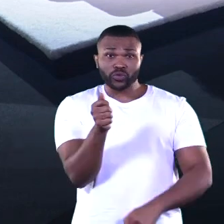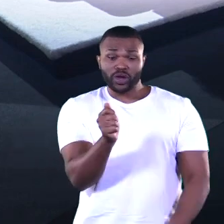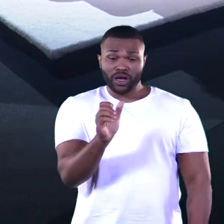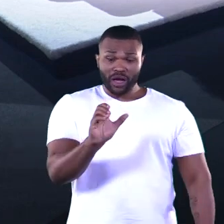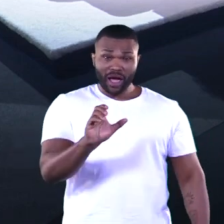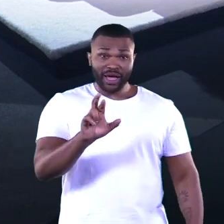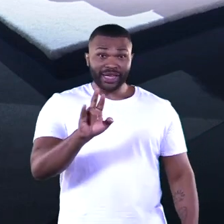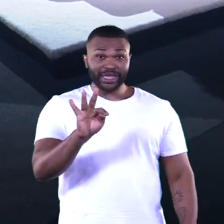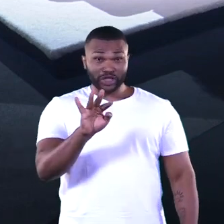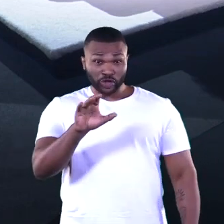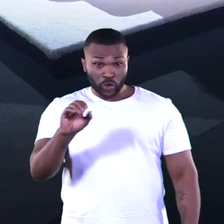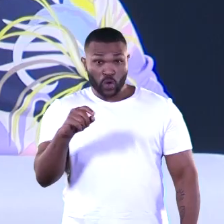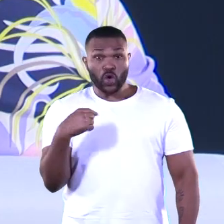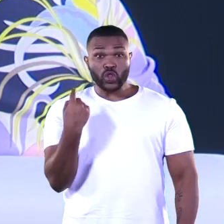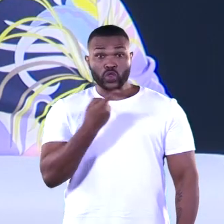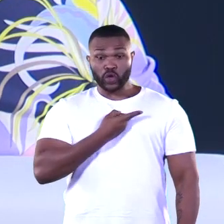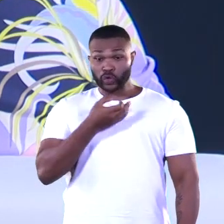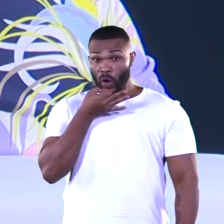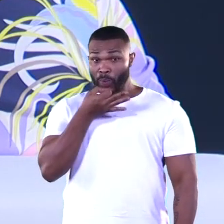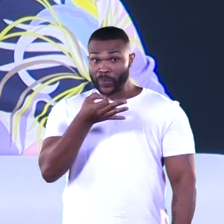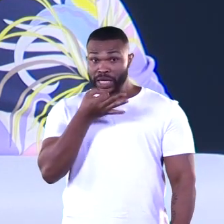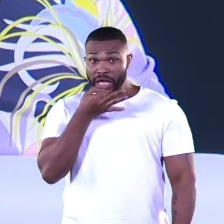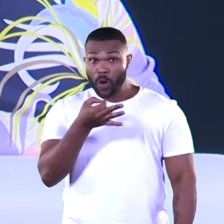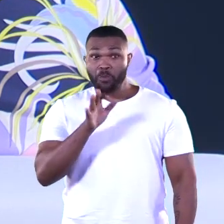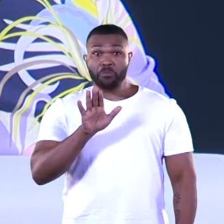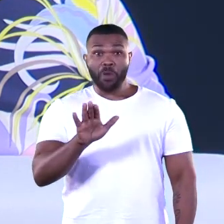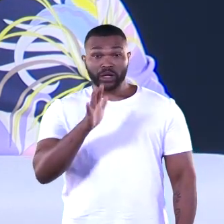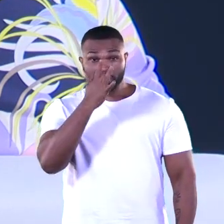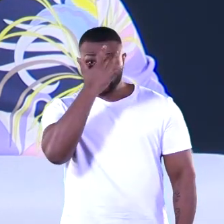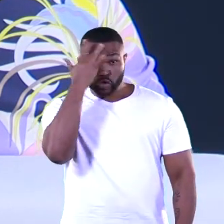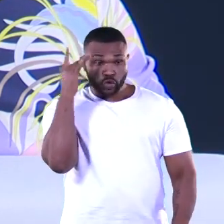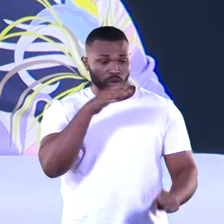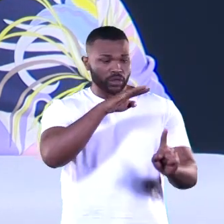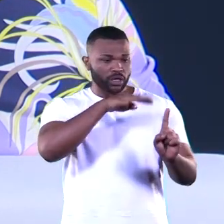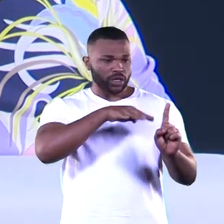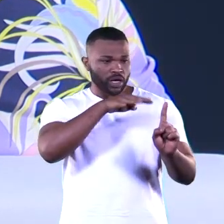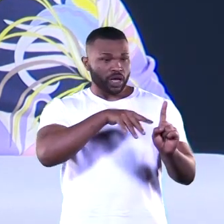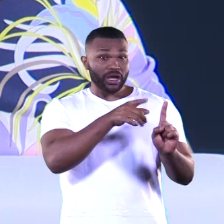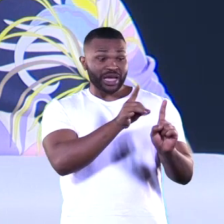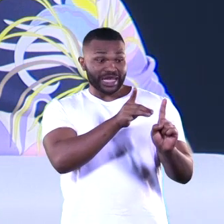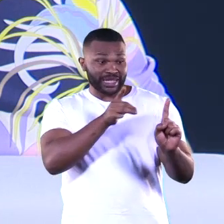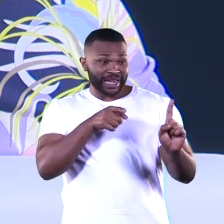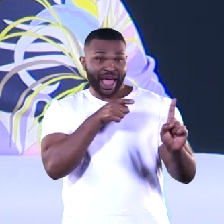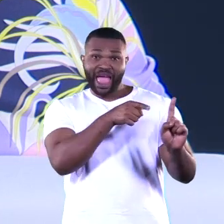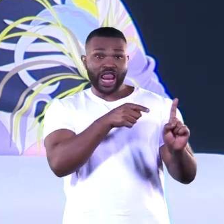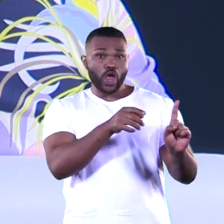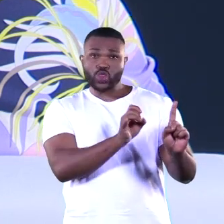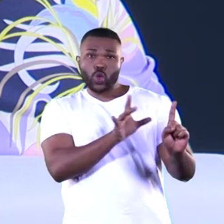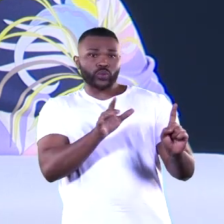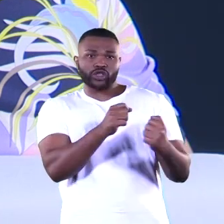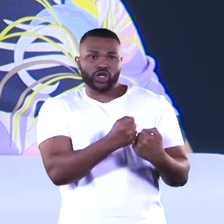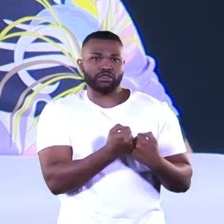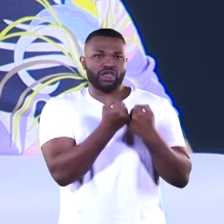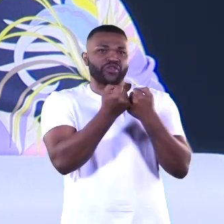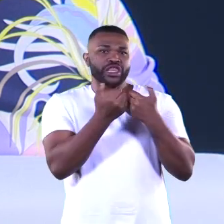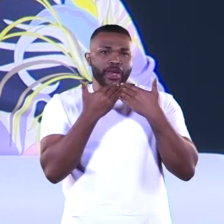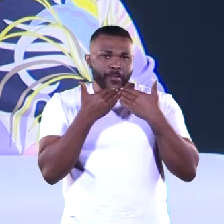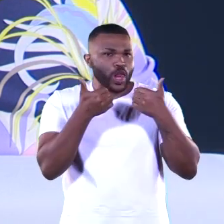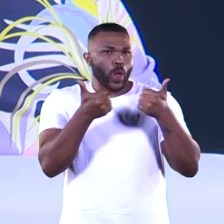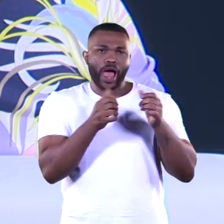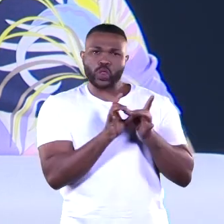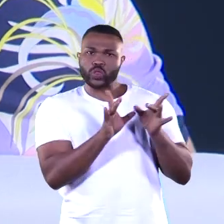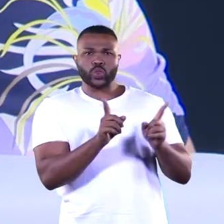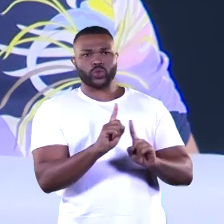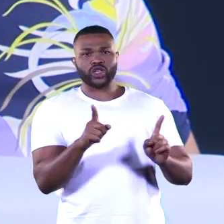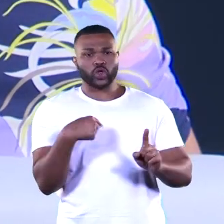critica da nossa parte, mas a gente não permite que a pessoa cancelada se defenda, melhore e etc. Porque a gente